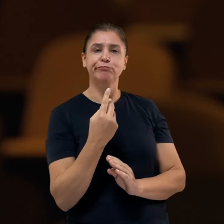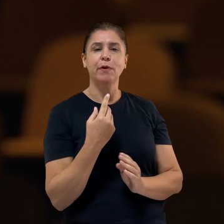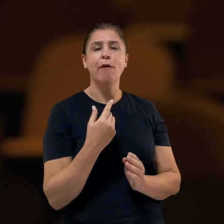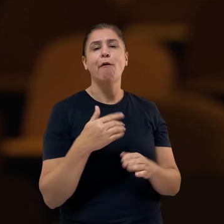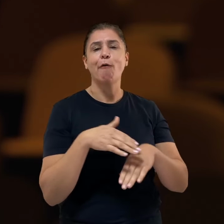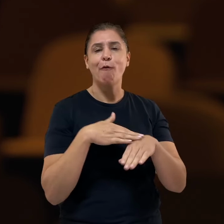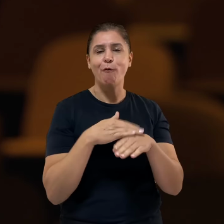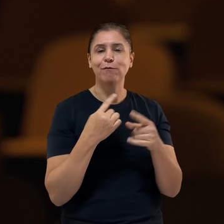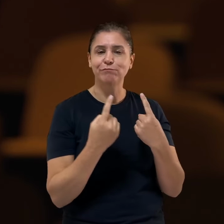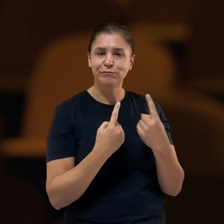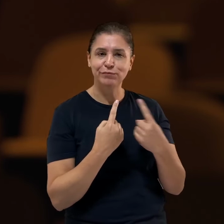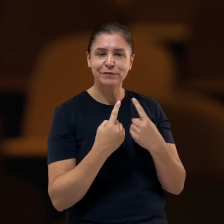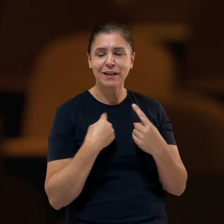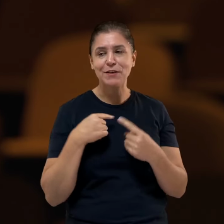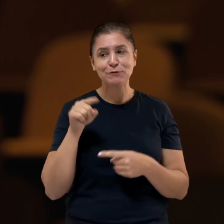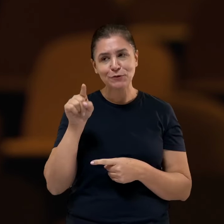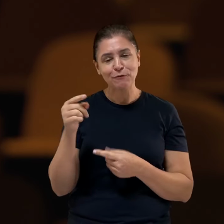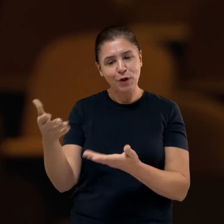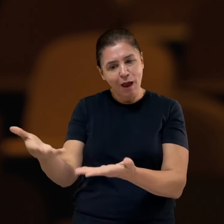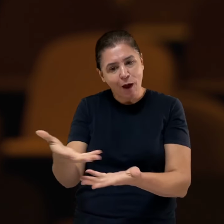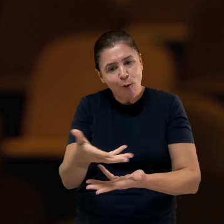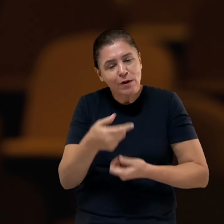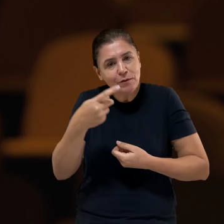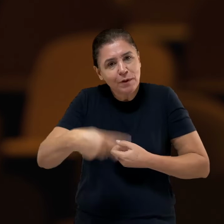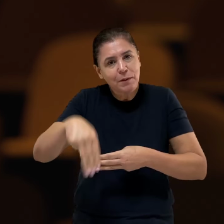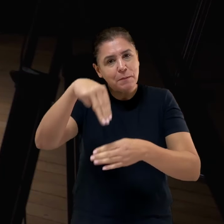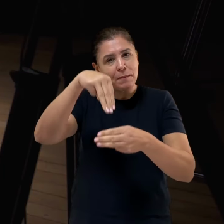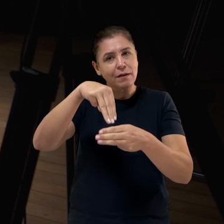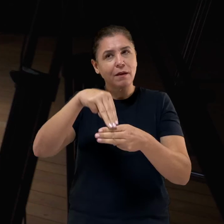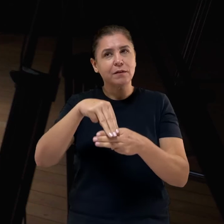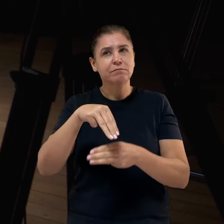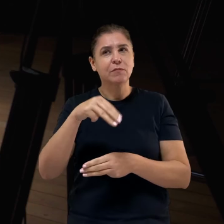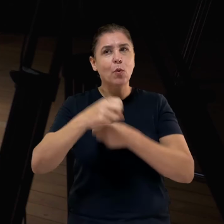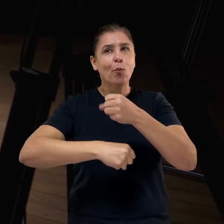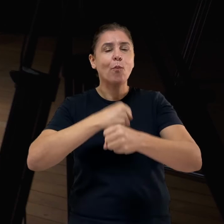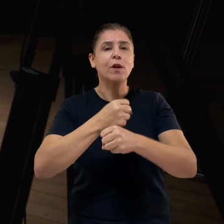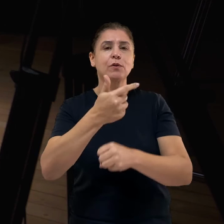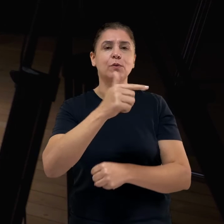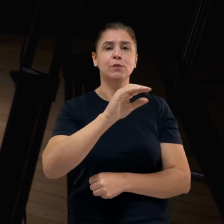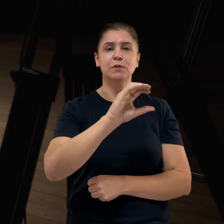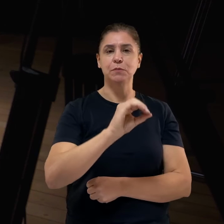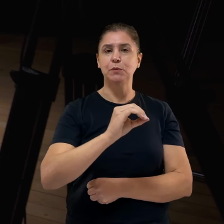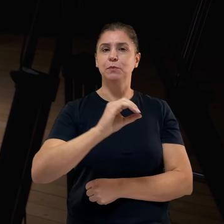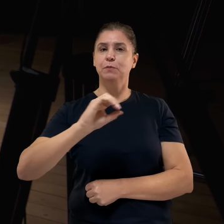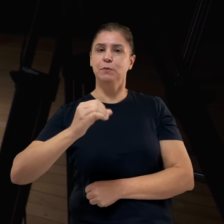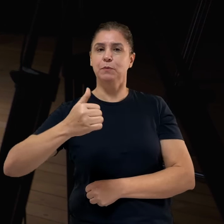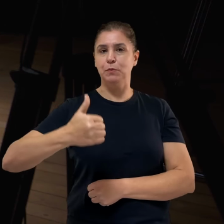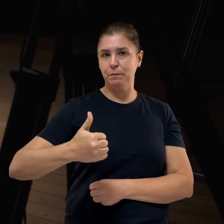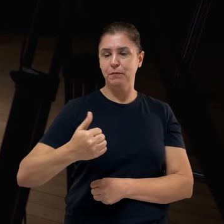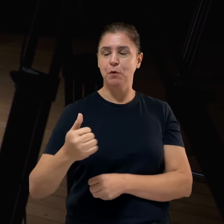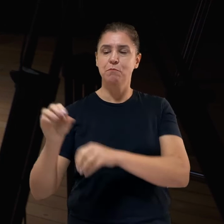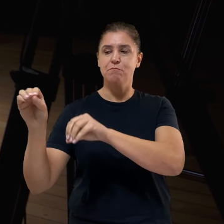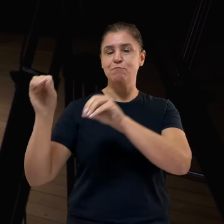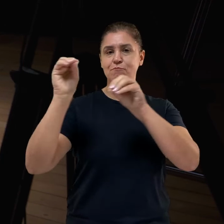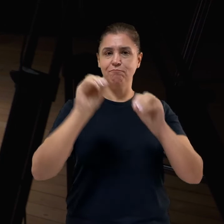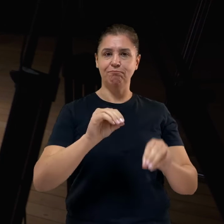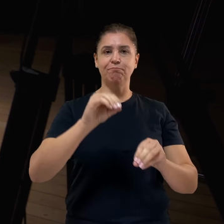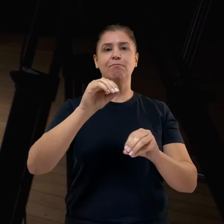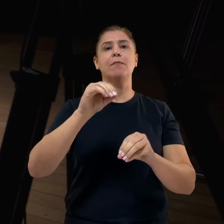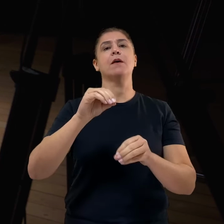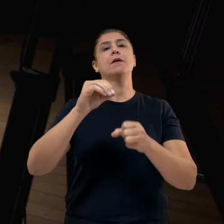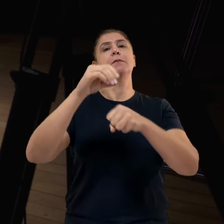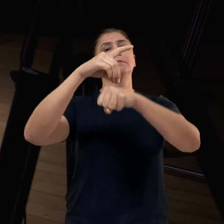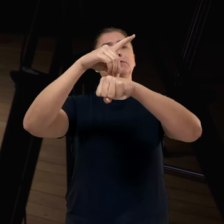andaram. E daí foi acolhido pela Arquidiocese de Maringá em que ano? 2001. 2001, vem para a Arquidiocese de Maringá. Sim.